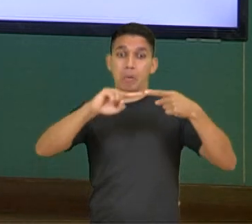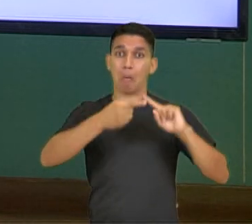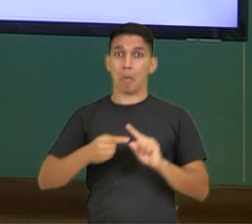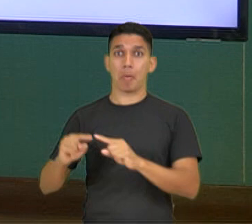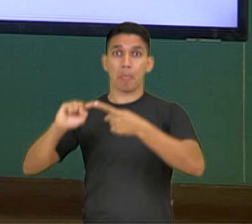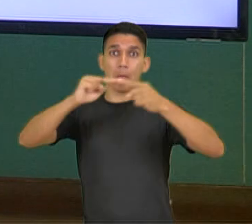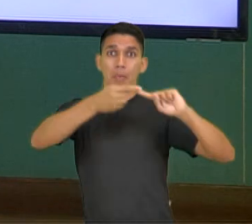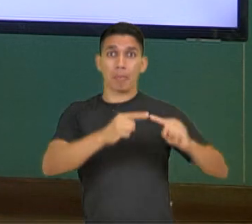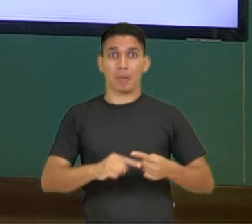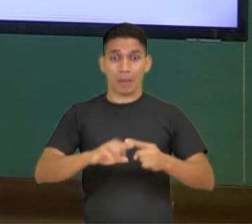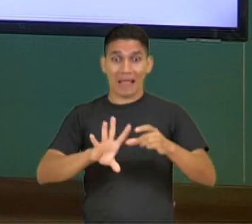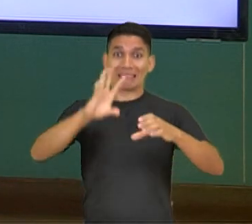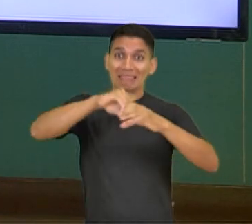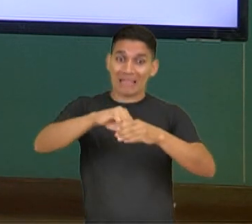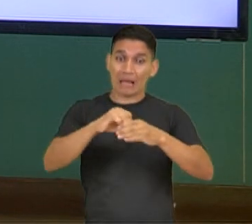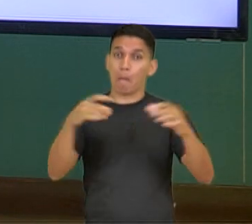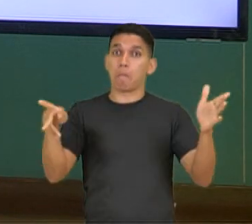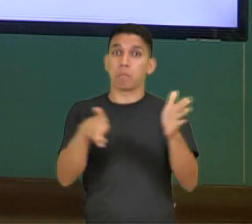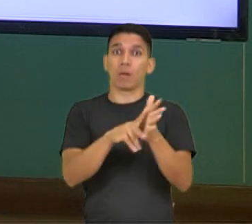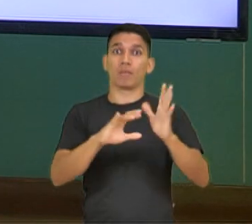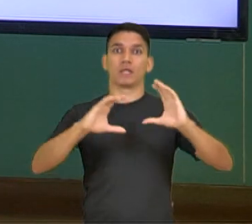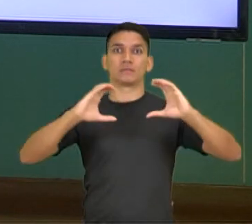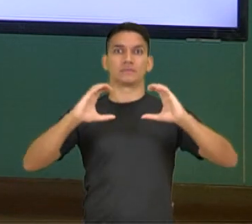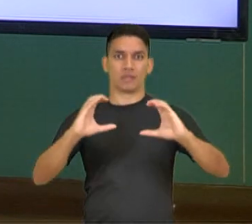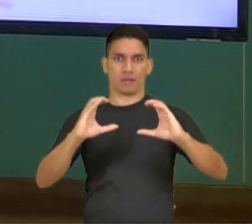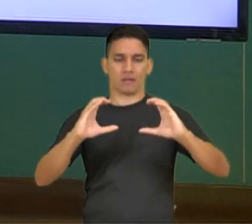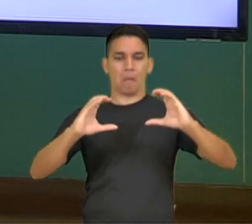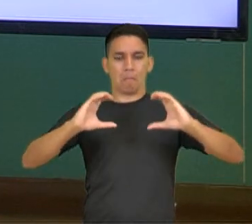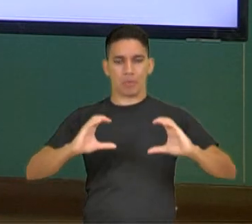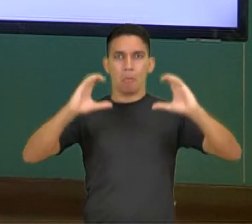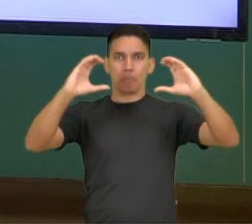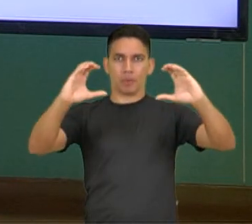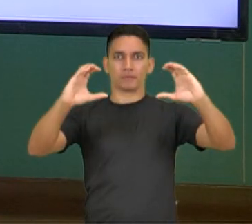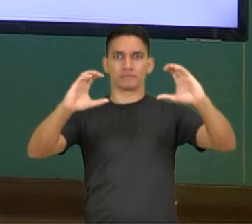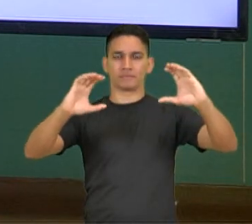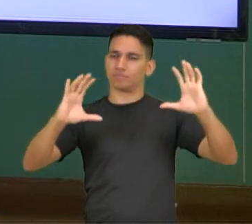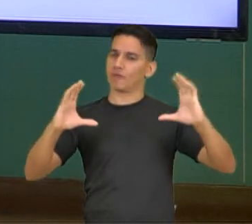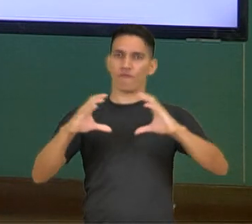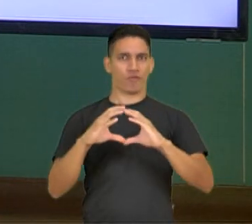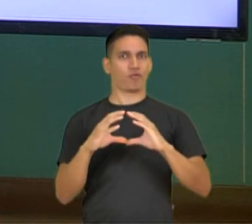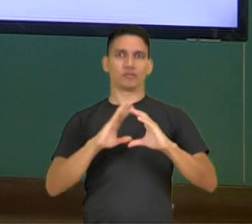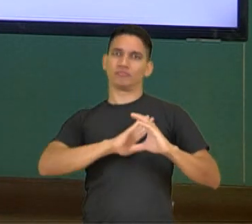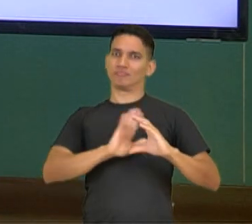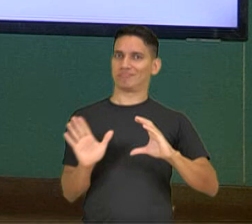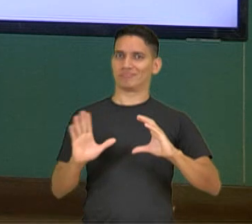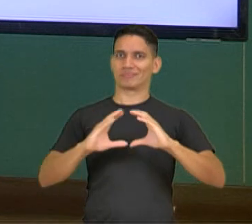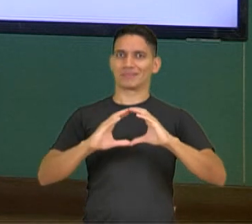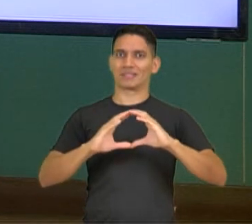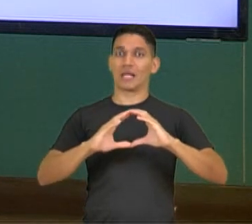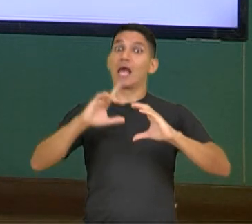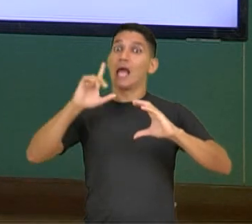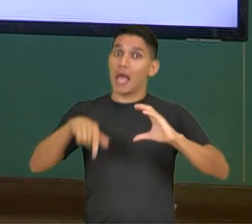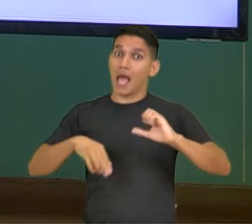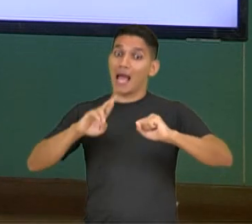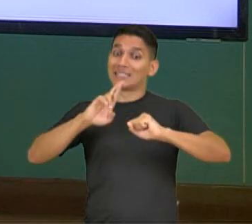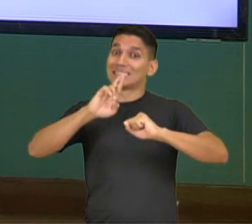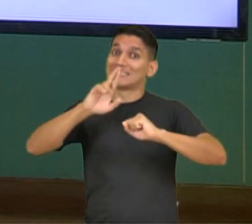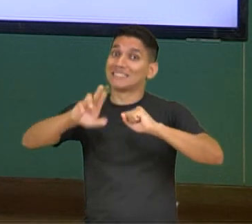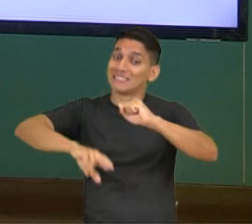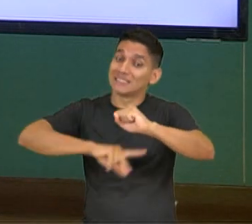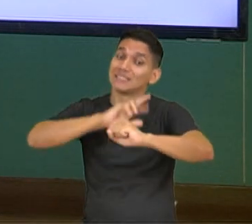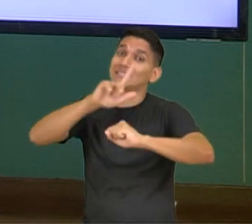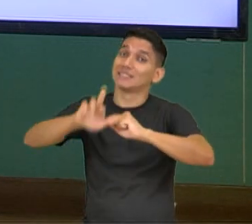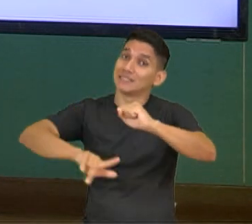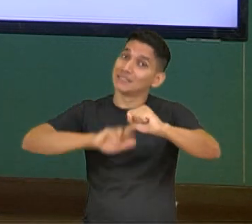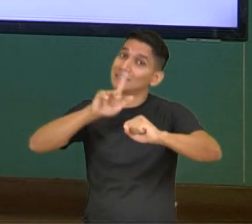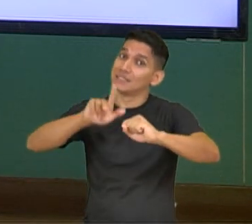ligações químicas entre os carbonos. Então, ela seria uma cadeia